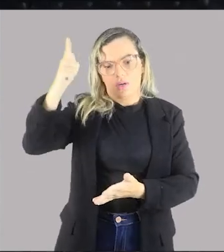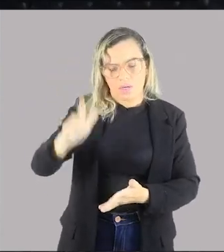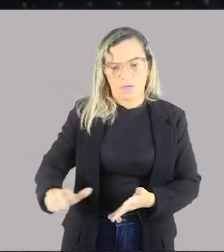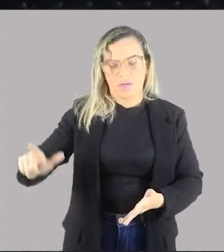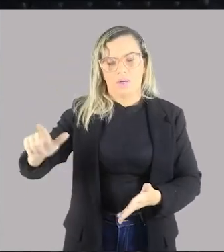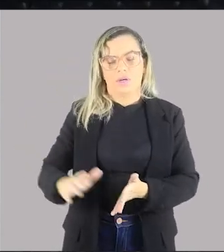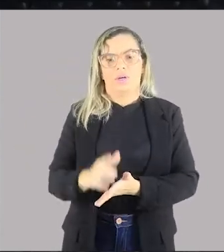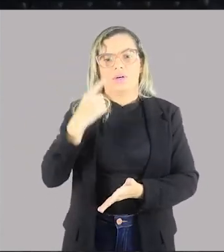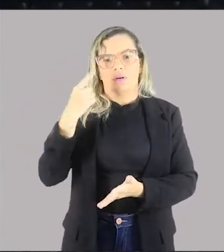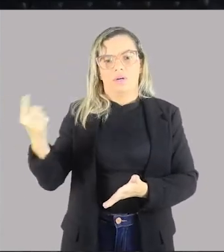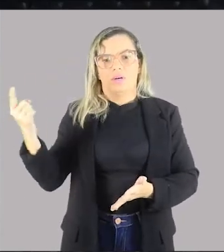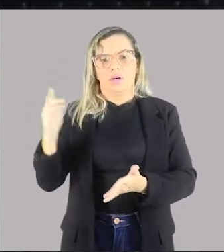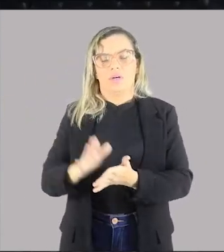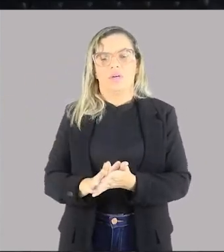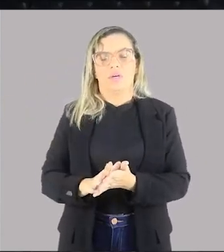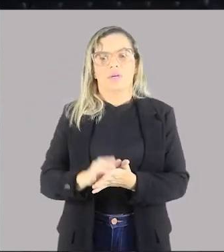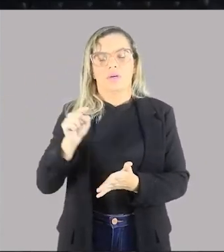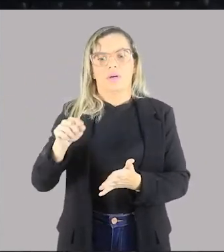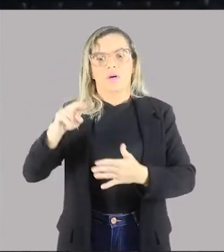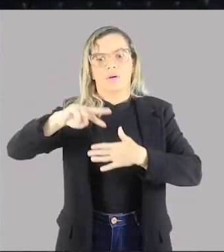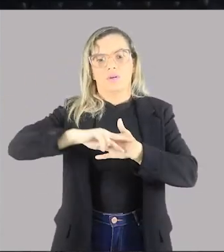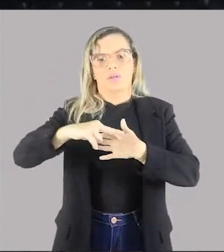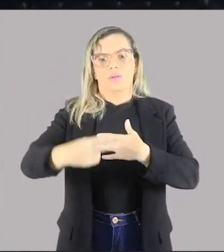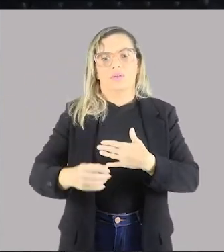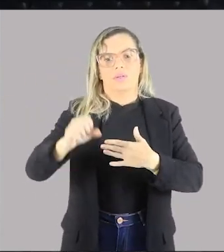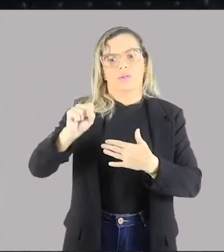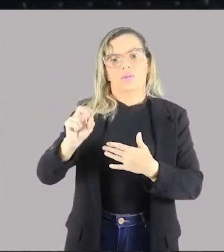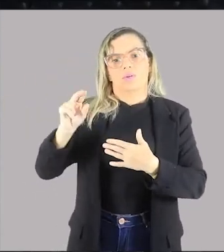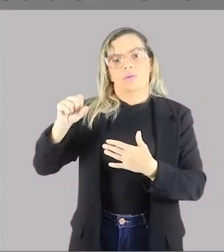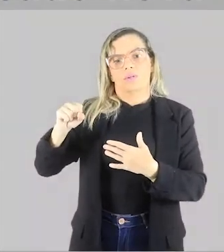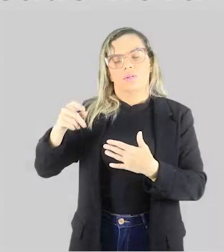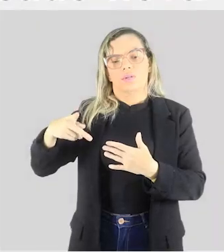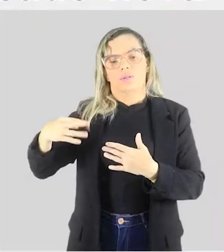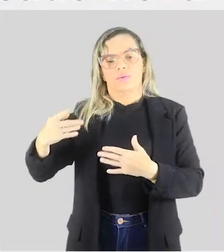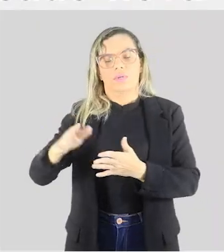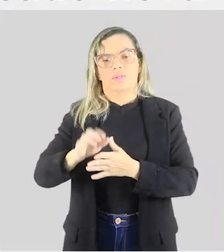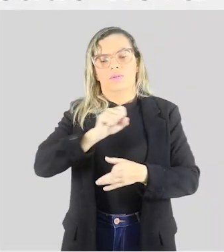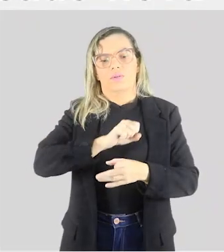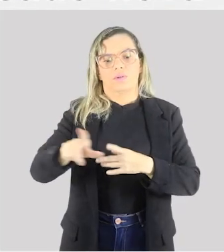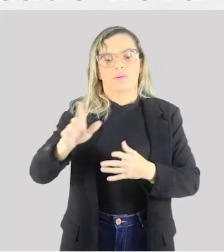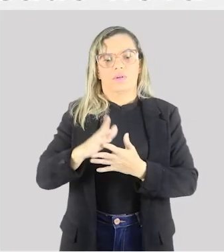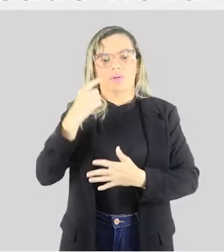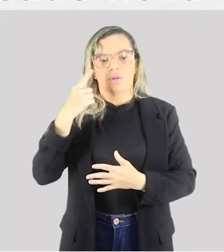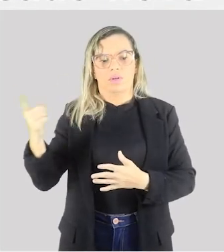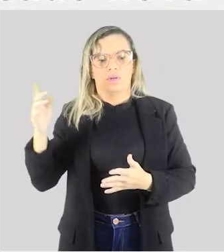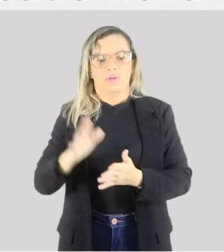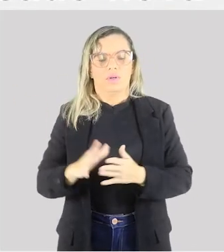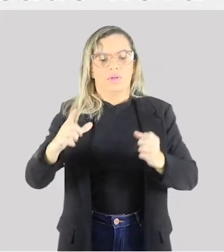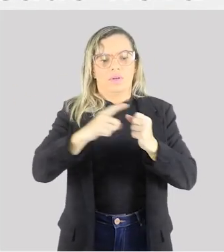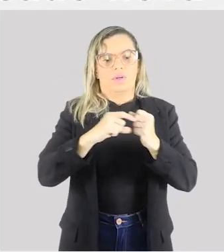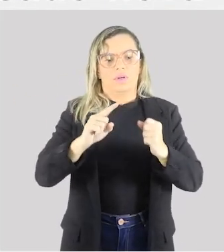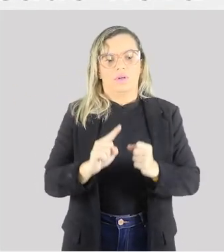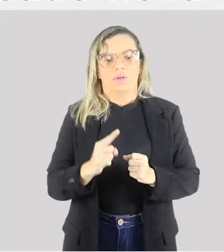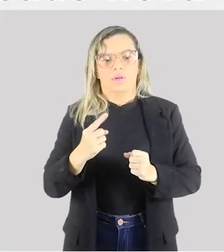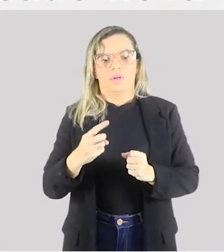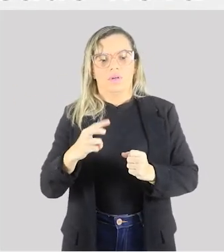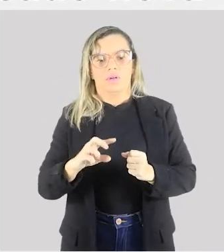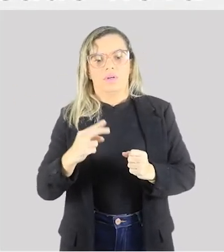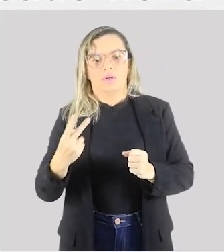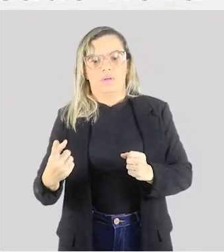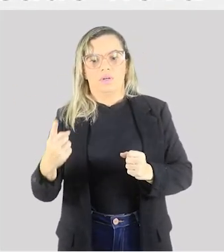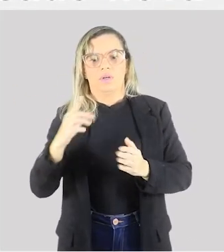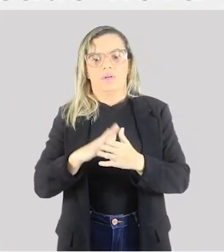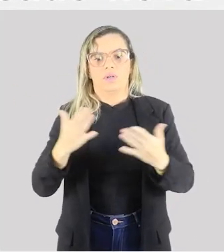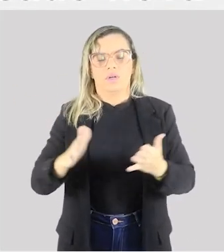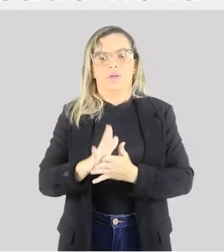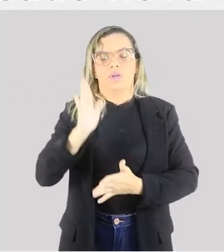advertência, ele será suspenso. Perfeito? Ok. Artigo 131. As penalidades de advertência e suspensão, como eu já tinha